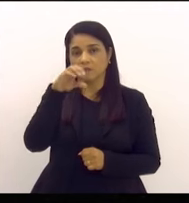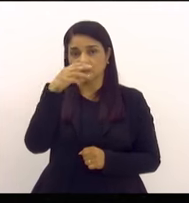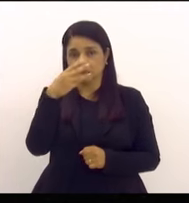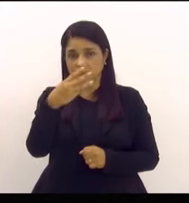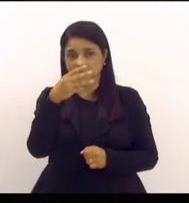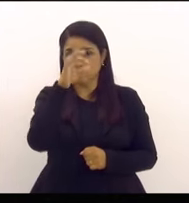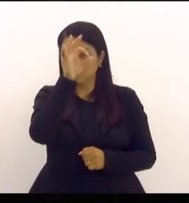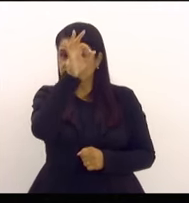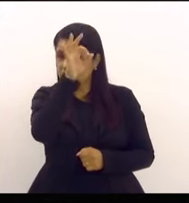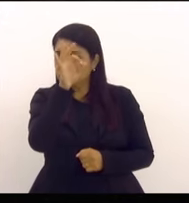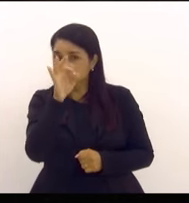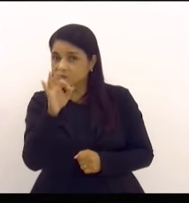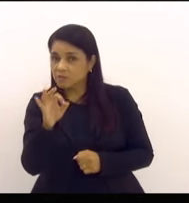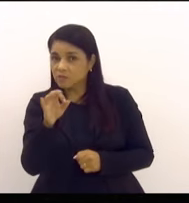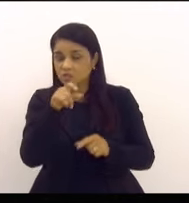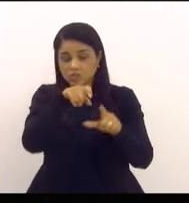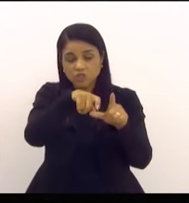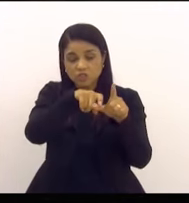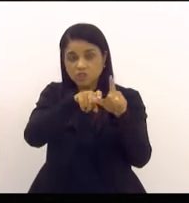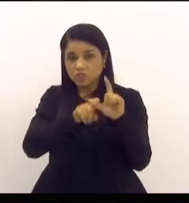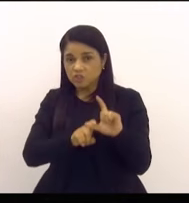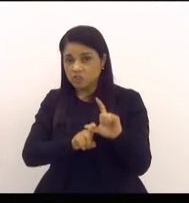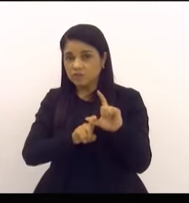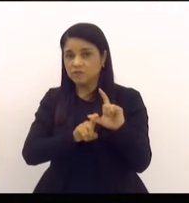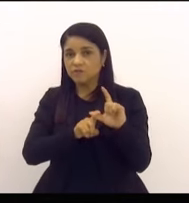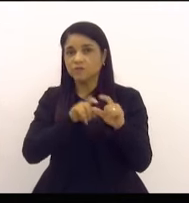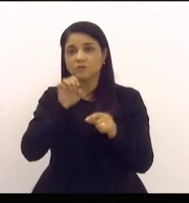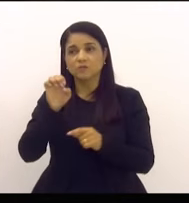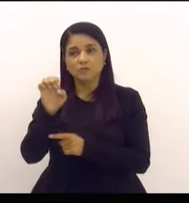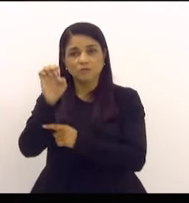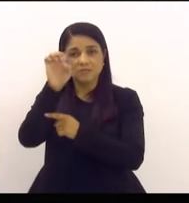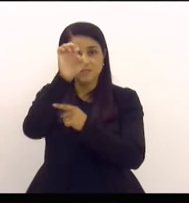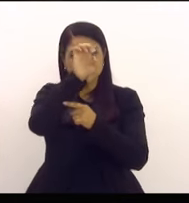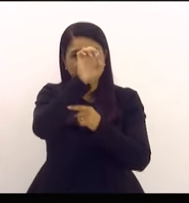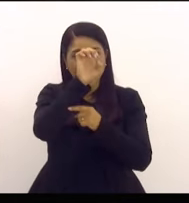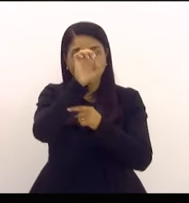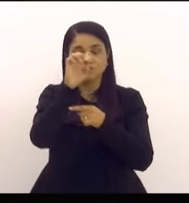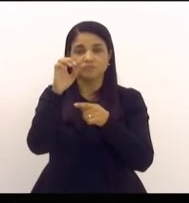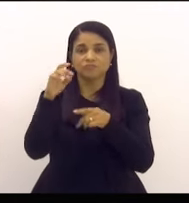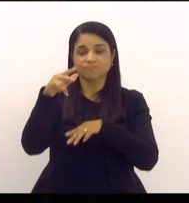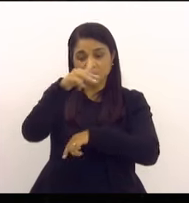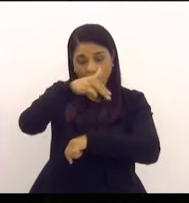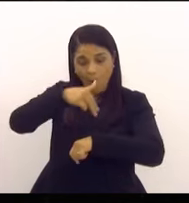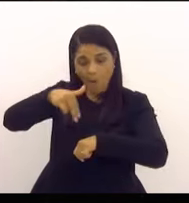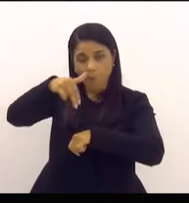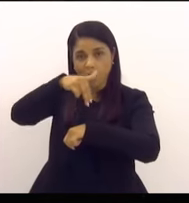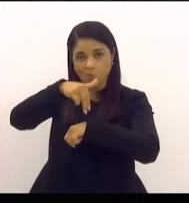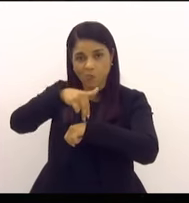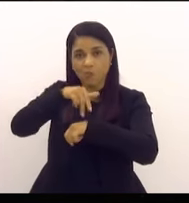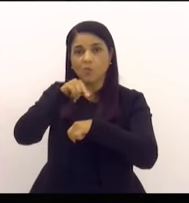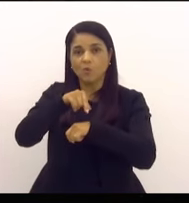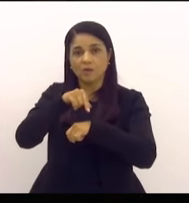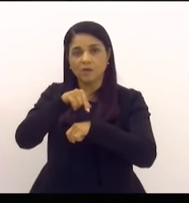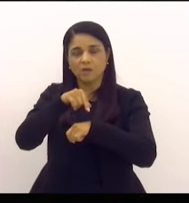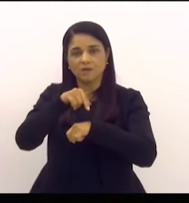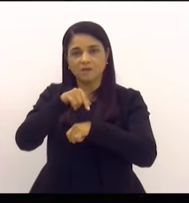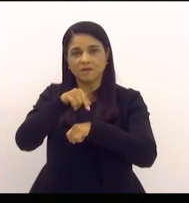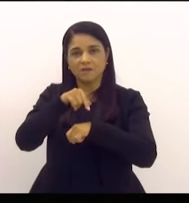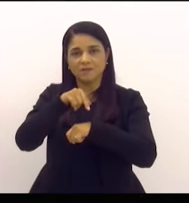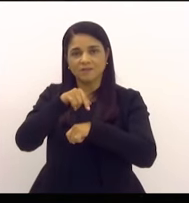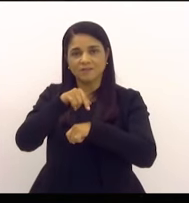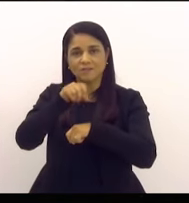93% da dívida dos estados com a União foi tomada pelos estados